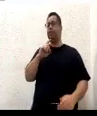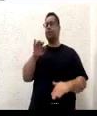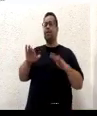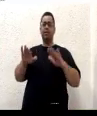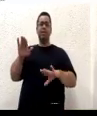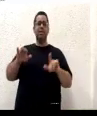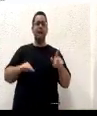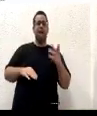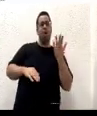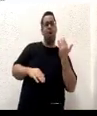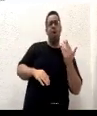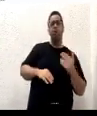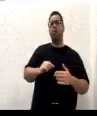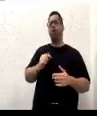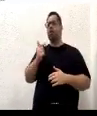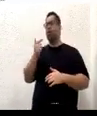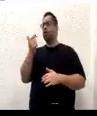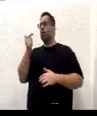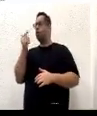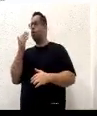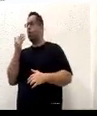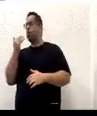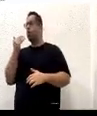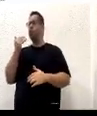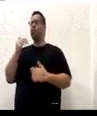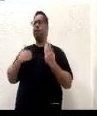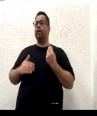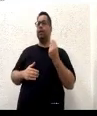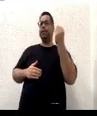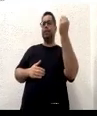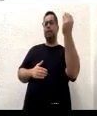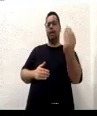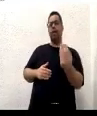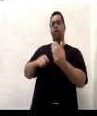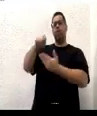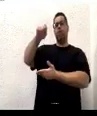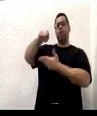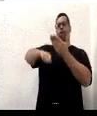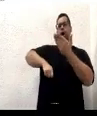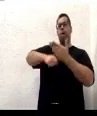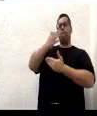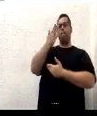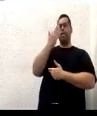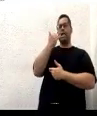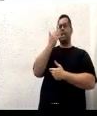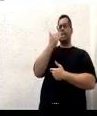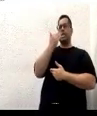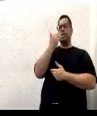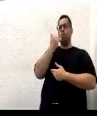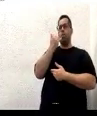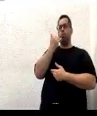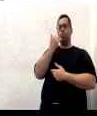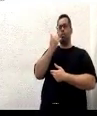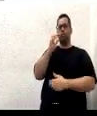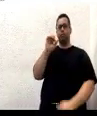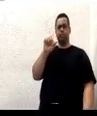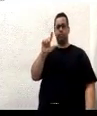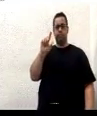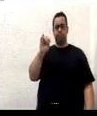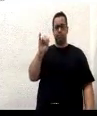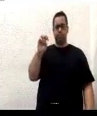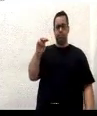outro. Até que se instituiu o vale, né? Aí ficou, que é a cesta, né, em dinheiro, que ficou